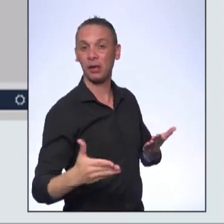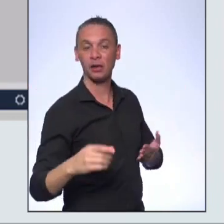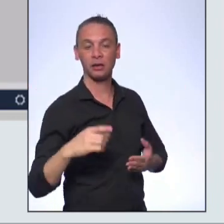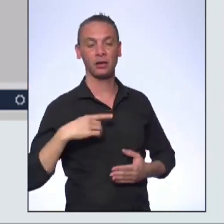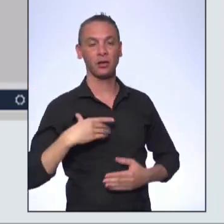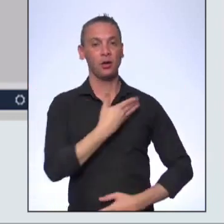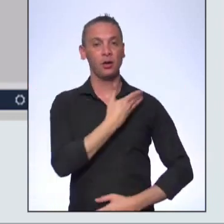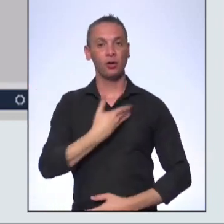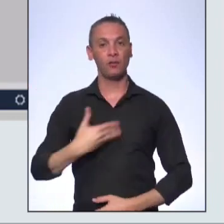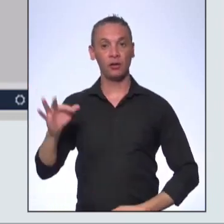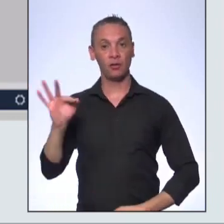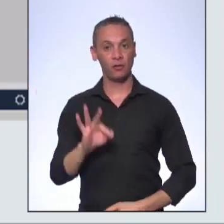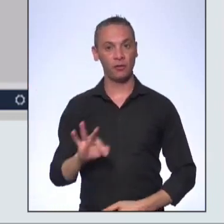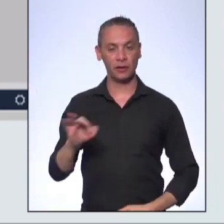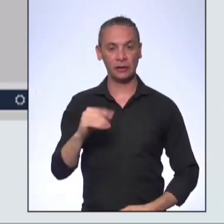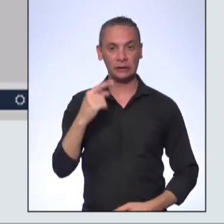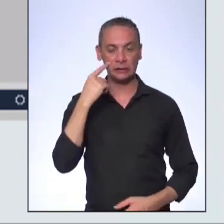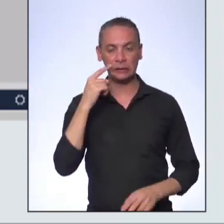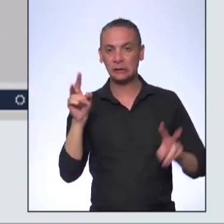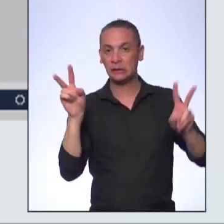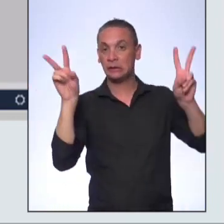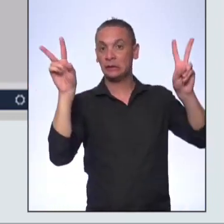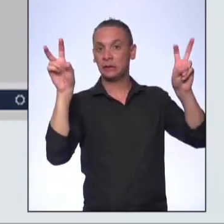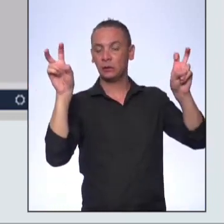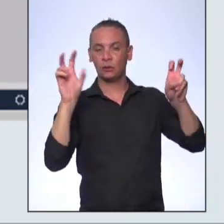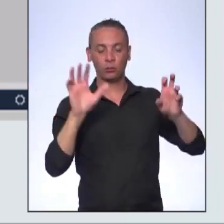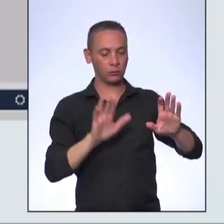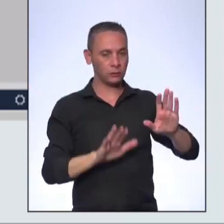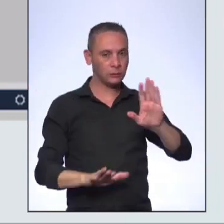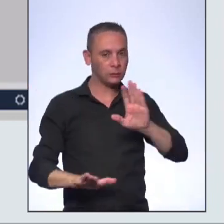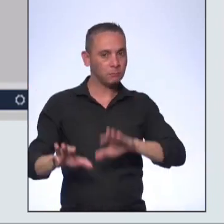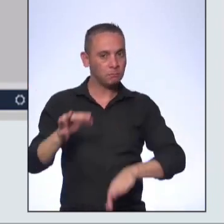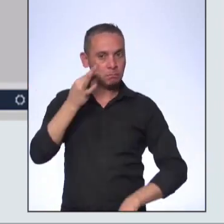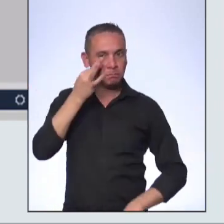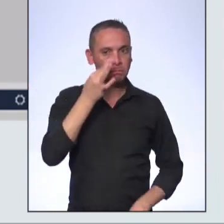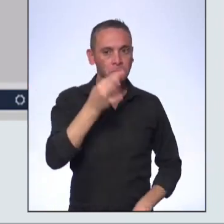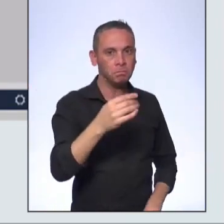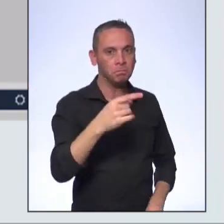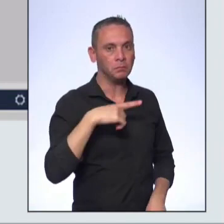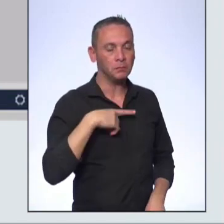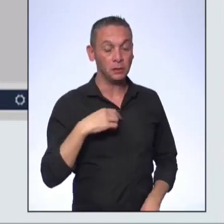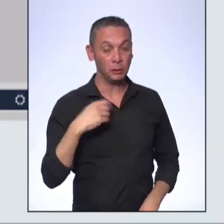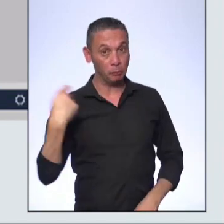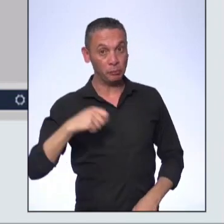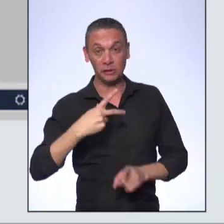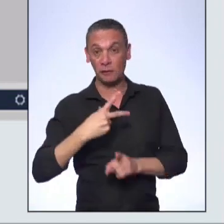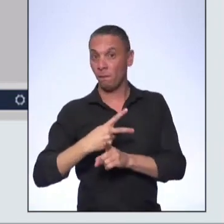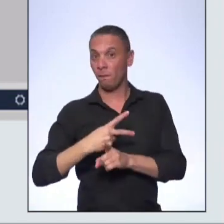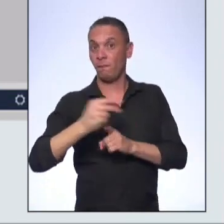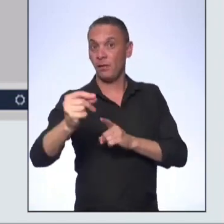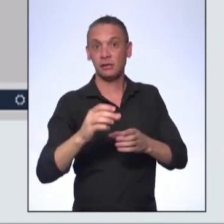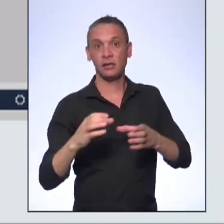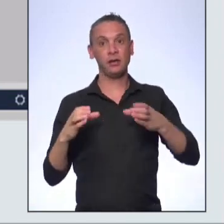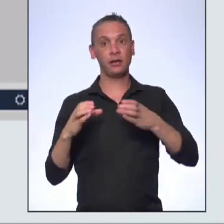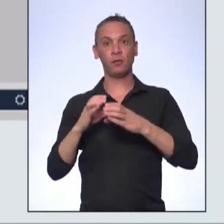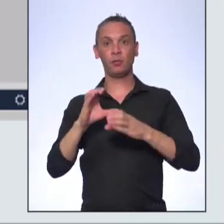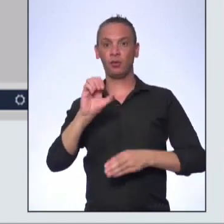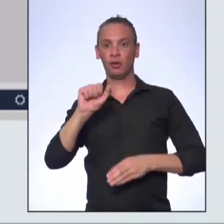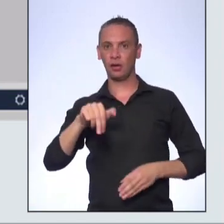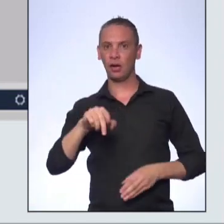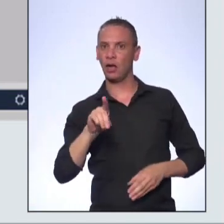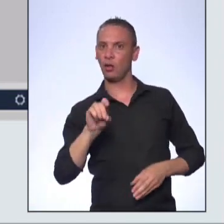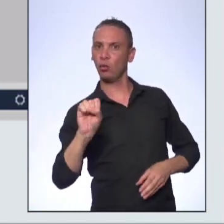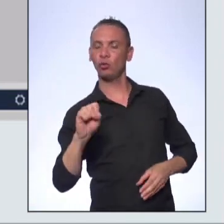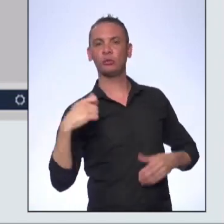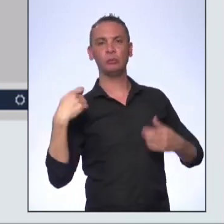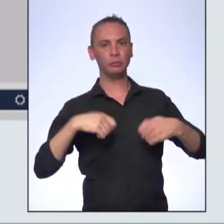governo federal passou a tratar o assunto com muito mais cuidado. Vencer e destruir Canudos passou a ser uma questão de honra.